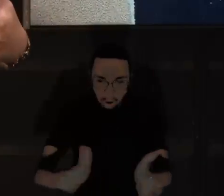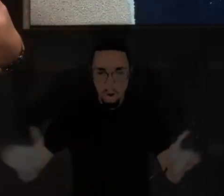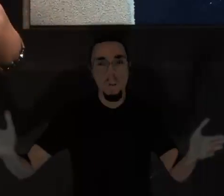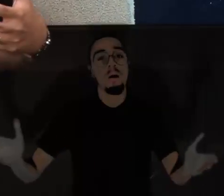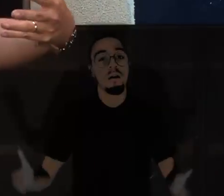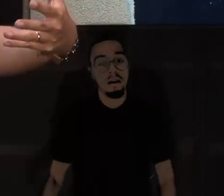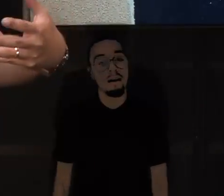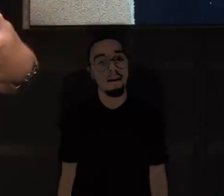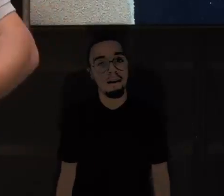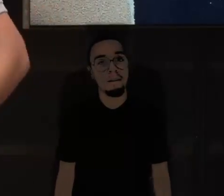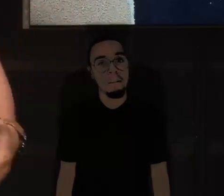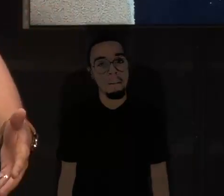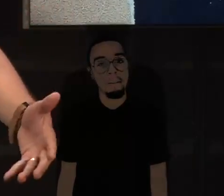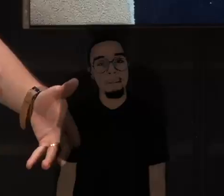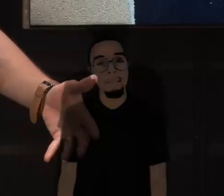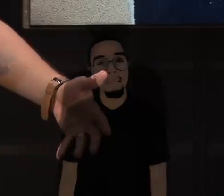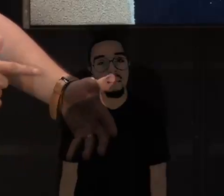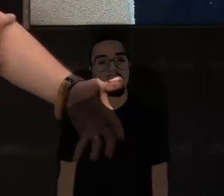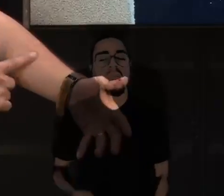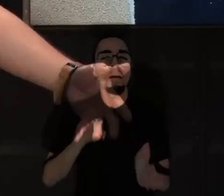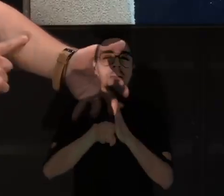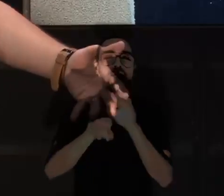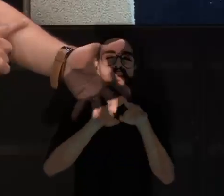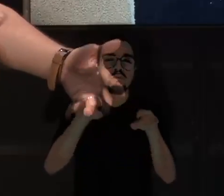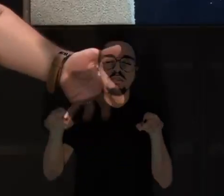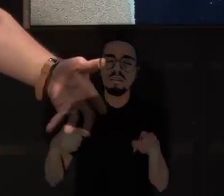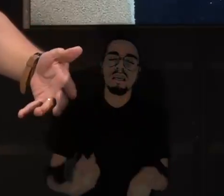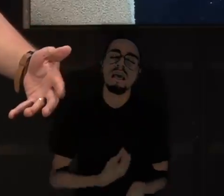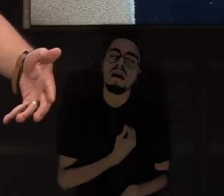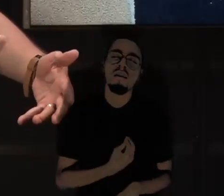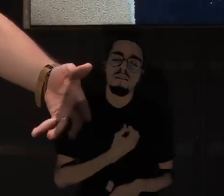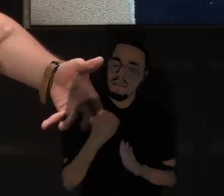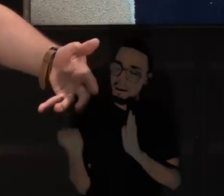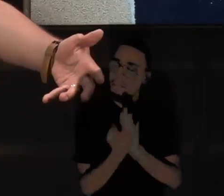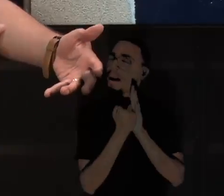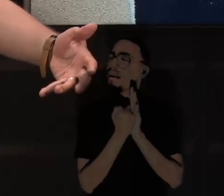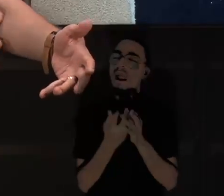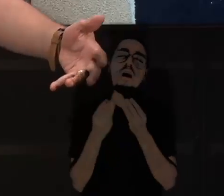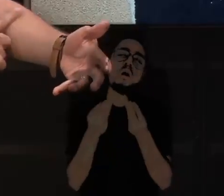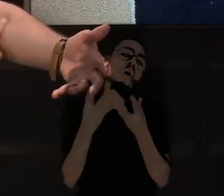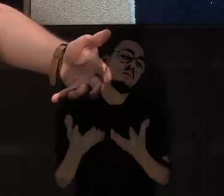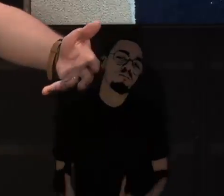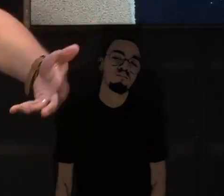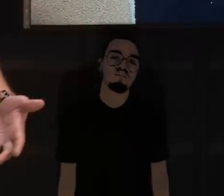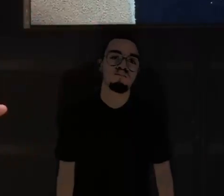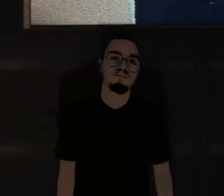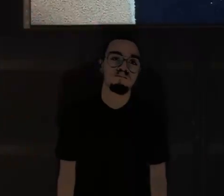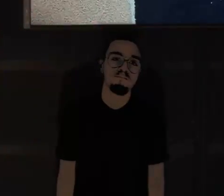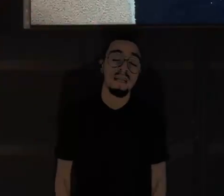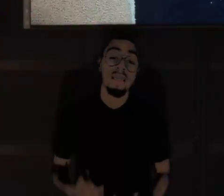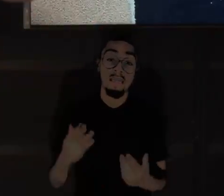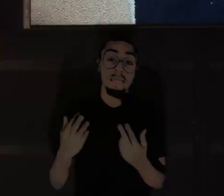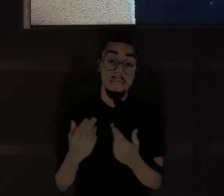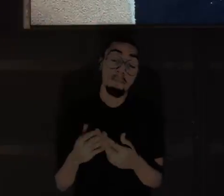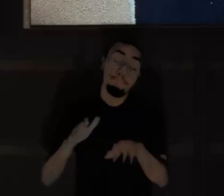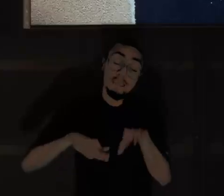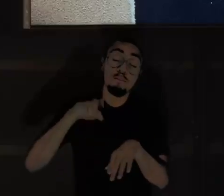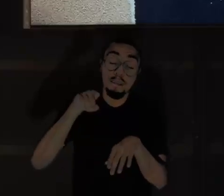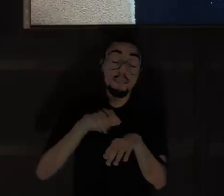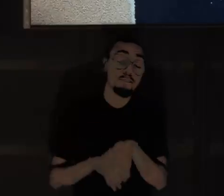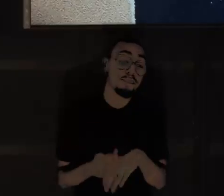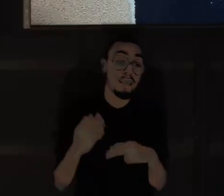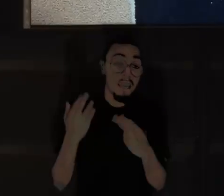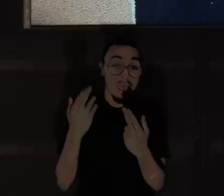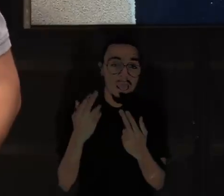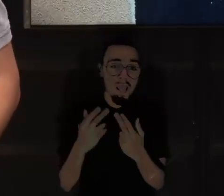são as marcas que você fala: eu não acho mais, eu tinha uma marca de adorador, eu tinha uma marca de um homem cheio do fogo de Deus, eu tinha uma marca